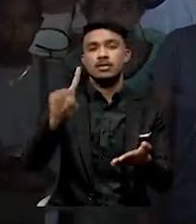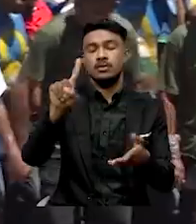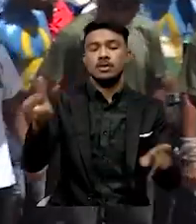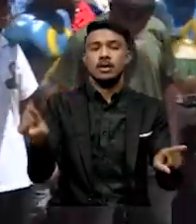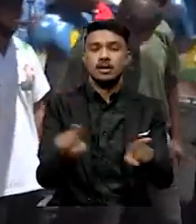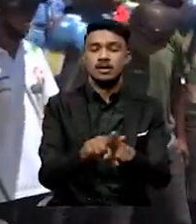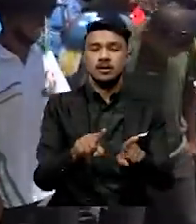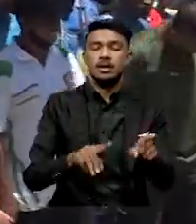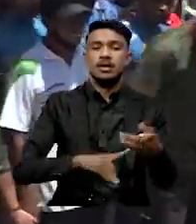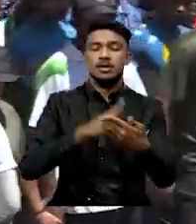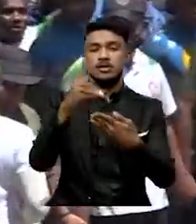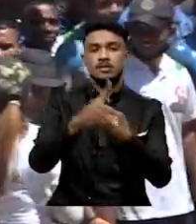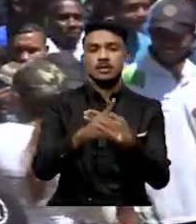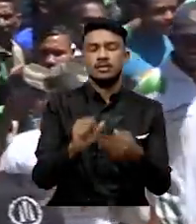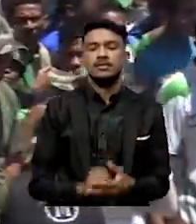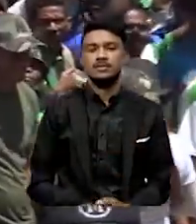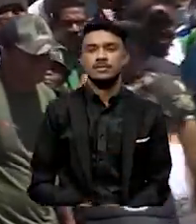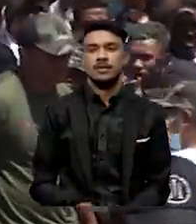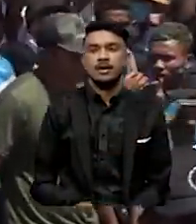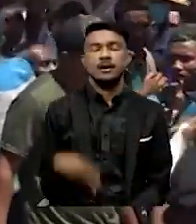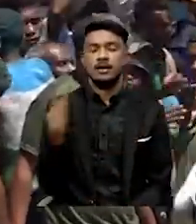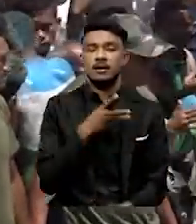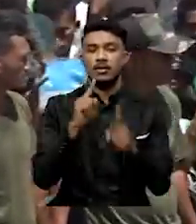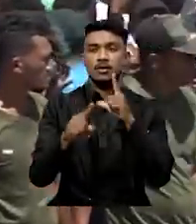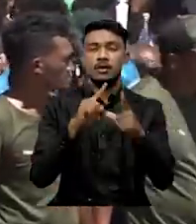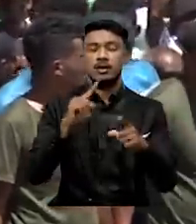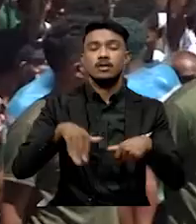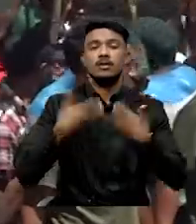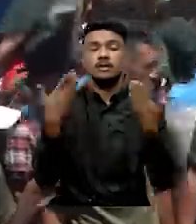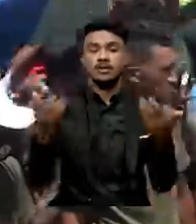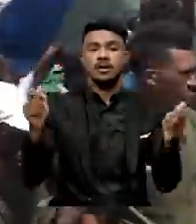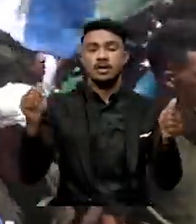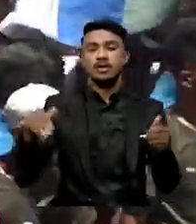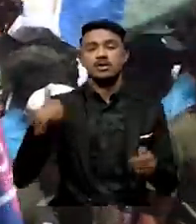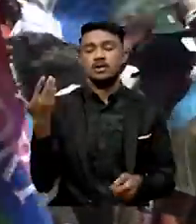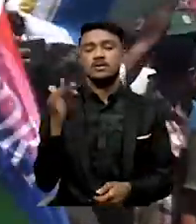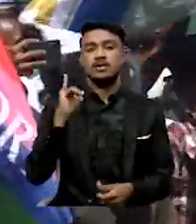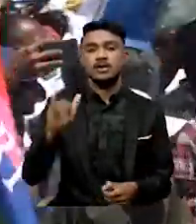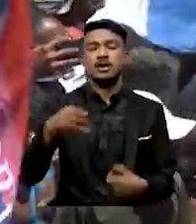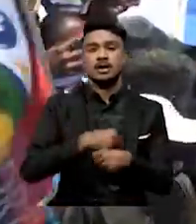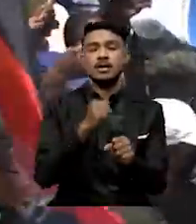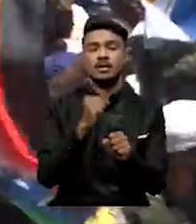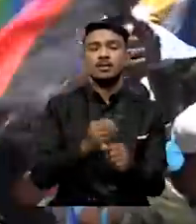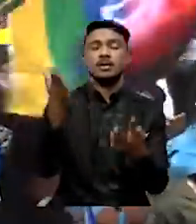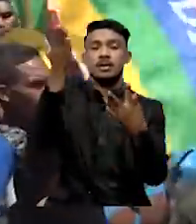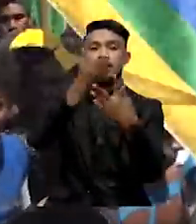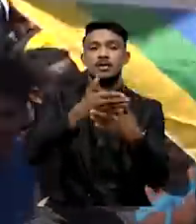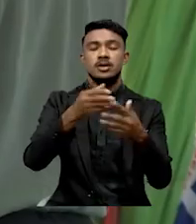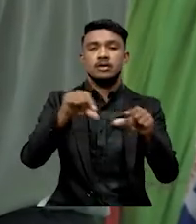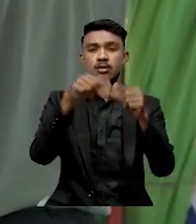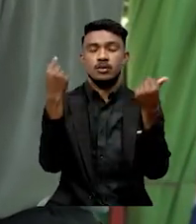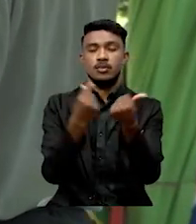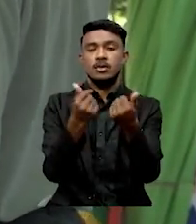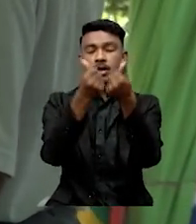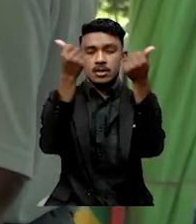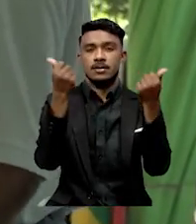para desenvolvimento. Leite Culia, para reunir-se, jovens irá. Ela parte do grupo, só todo arte